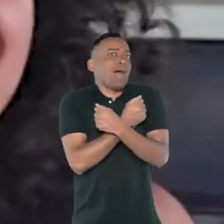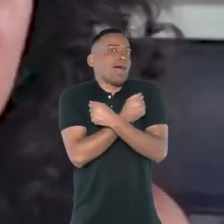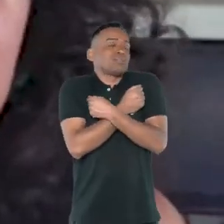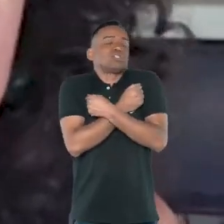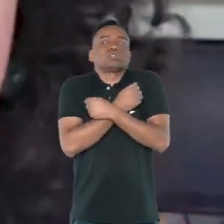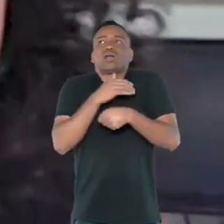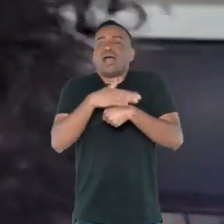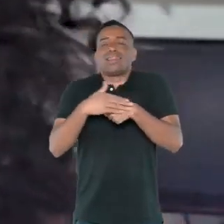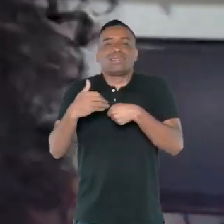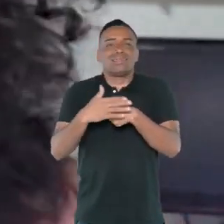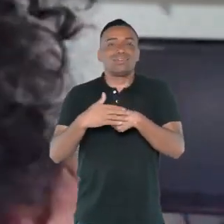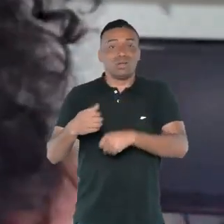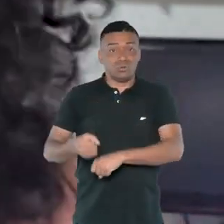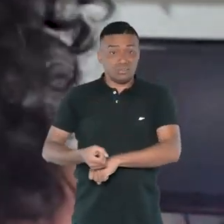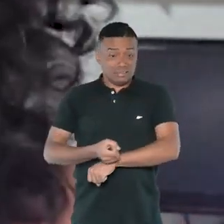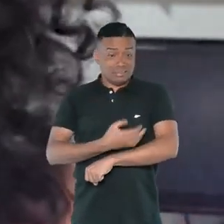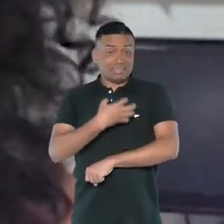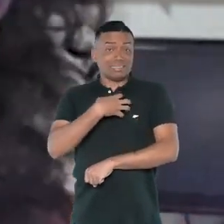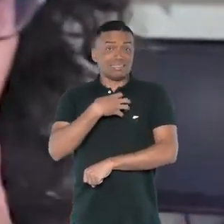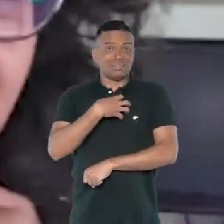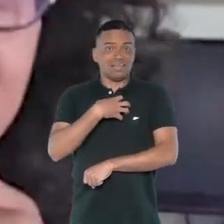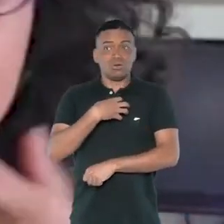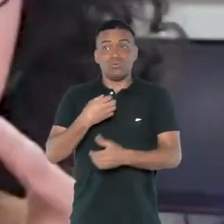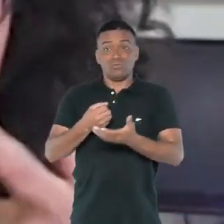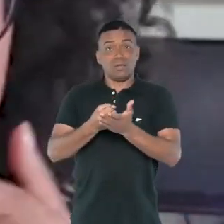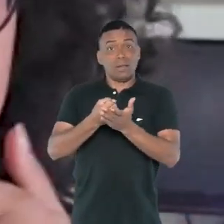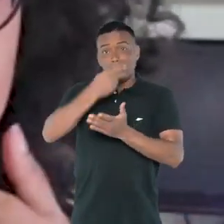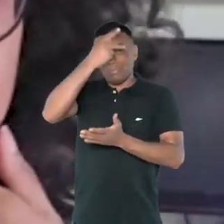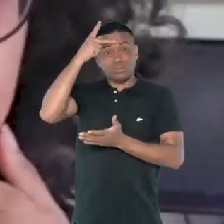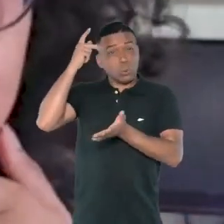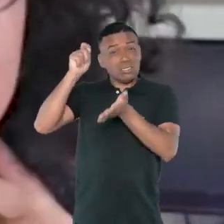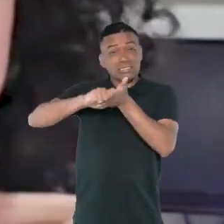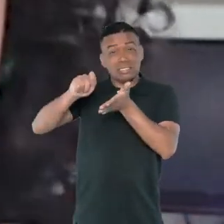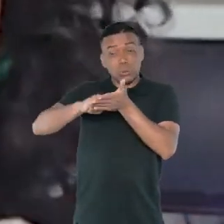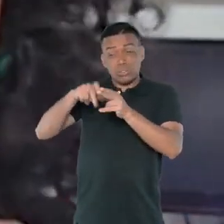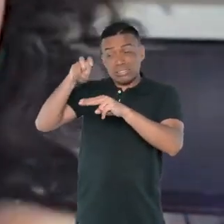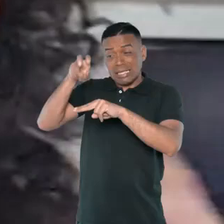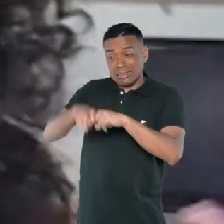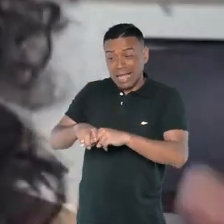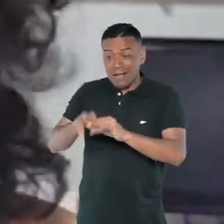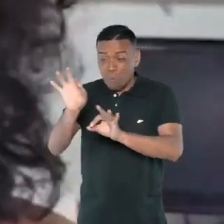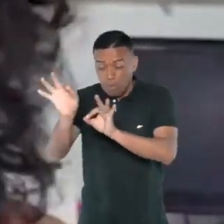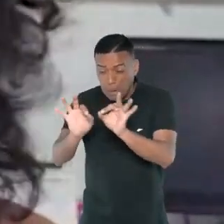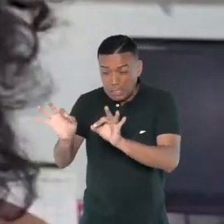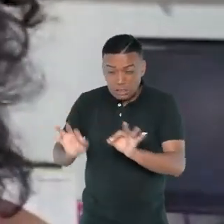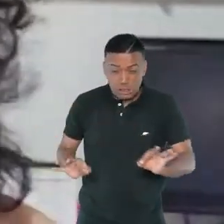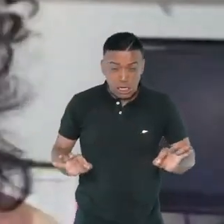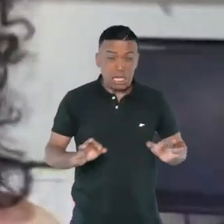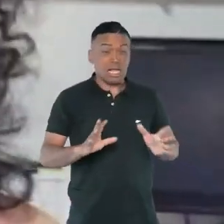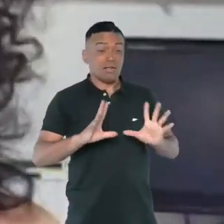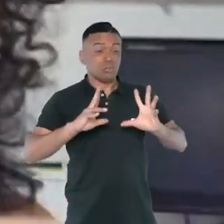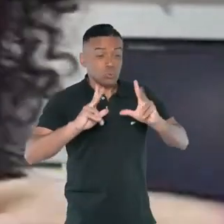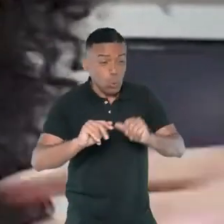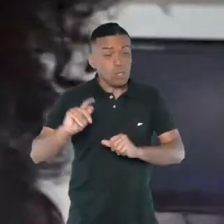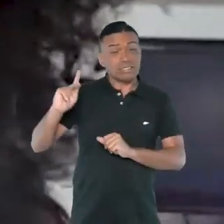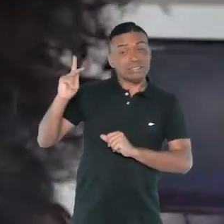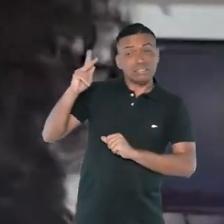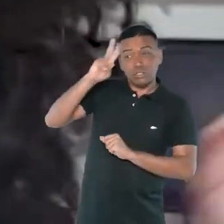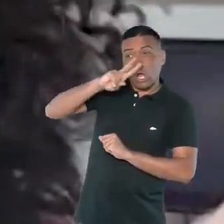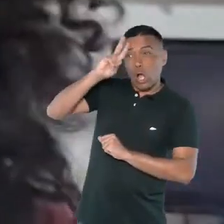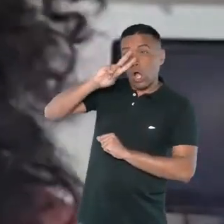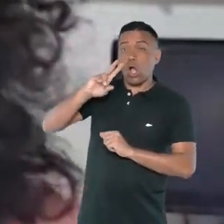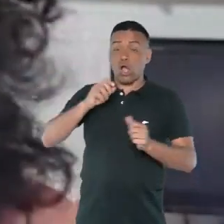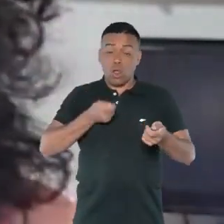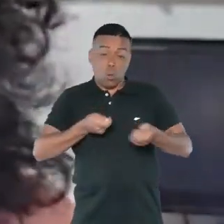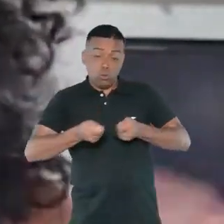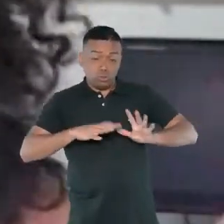senti tão abraçada com a fala dele, porque eu sempre tive uma sensação de que grandes escritores eram aqueles escritores que sentavam,